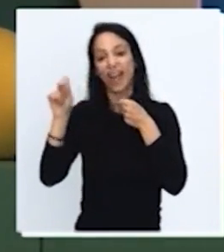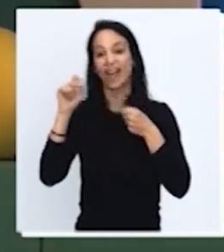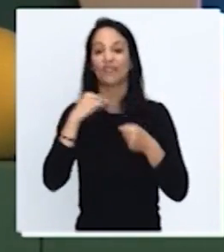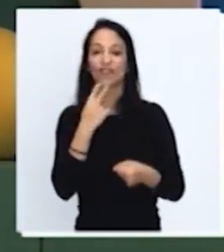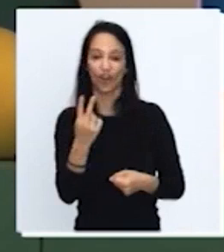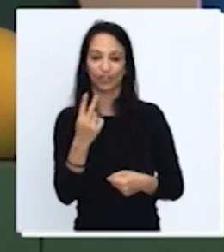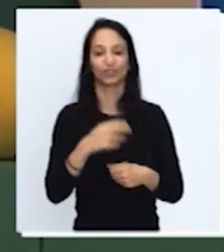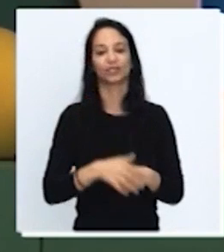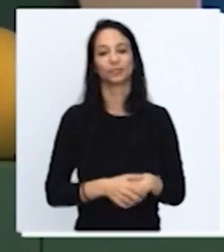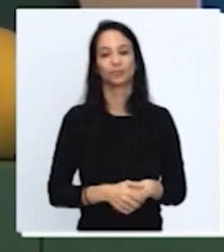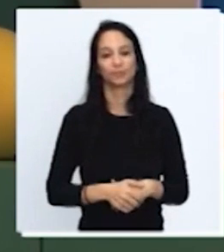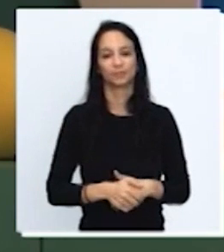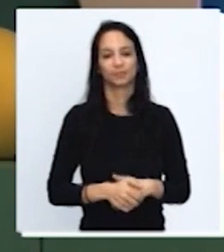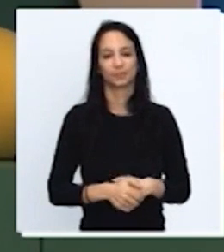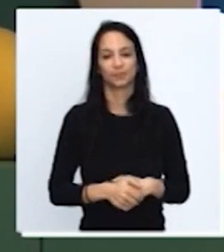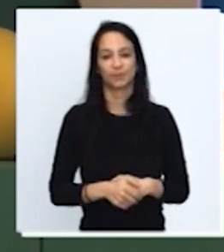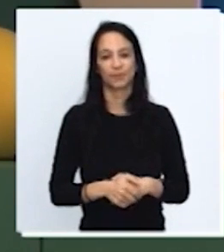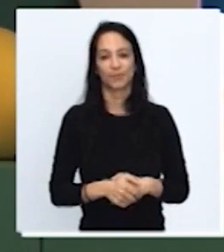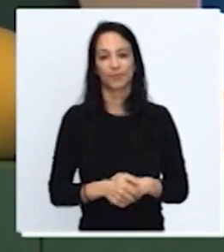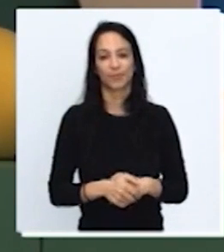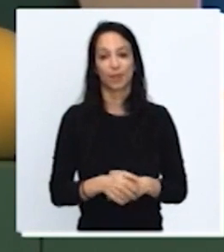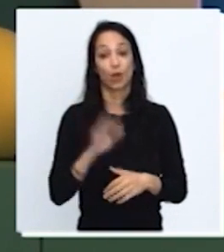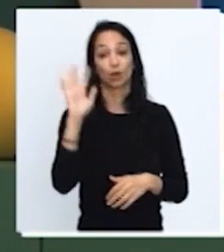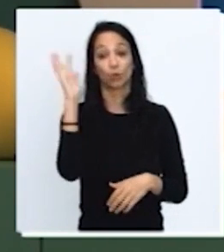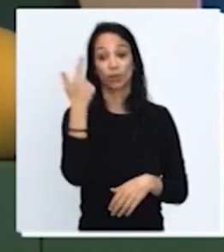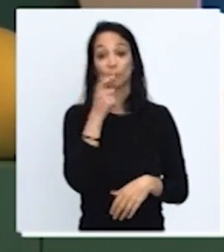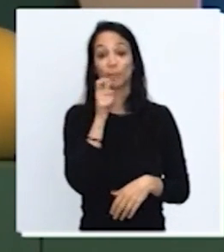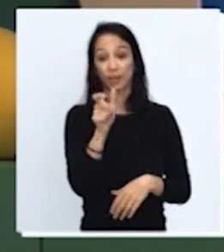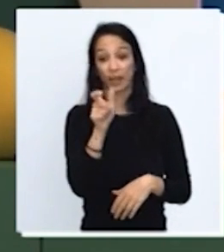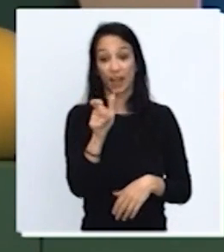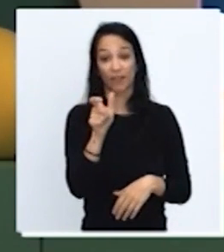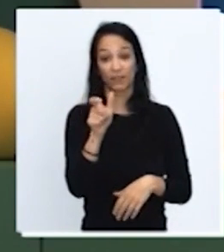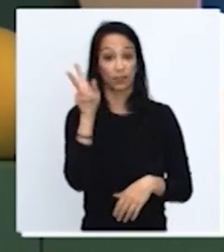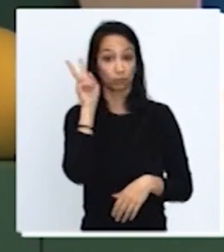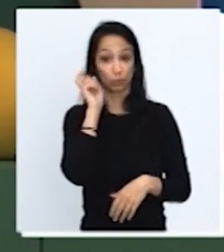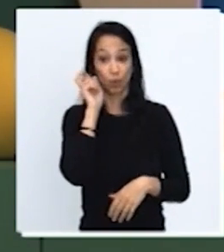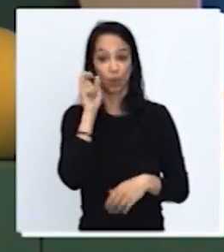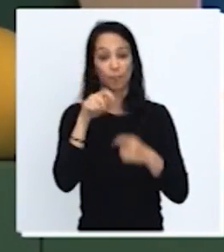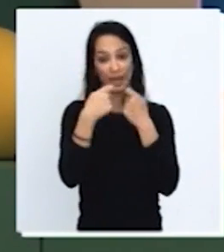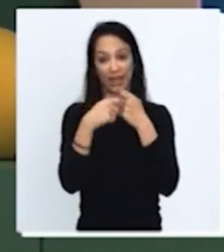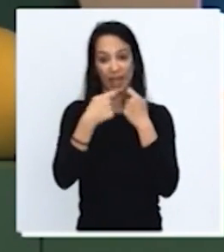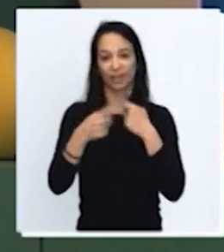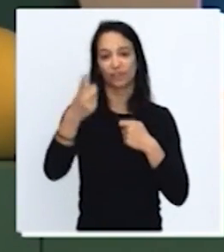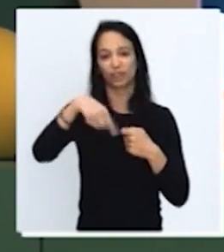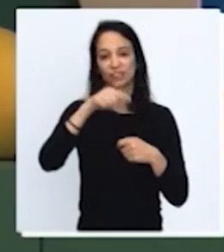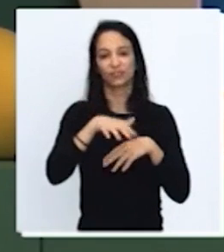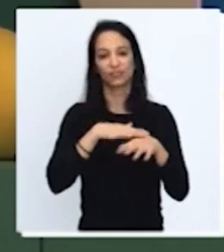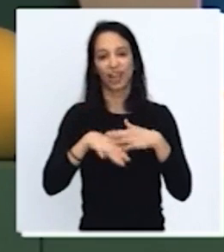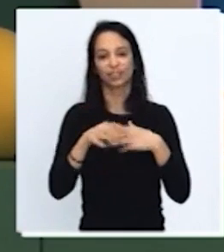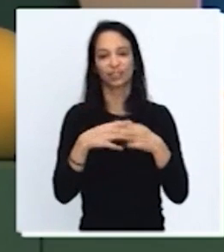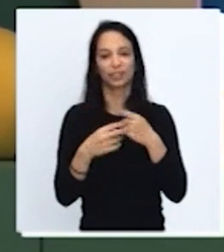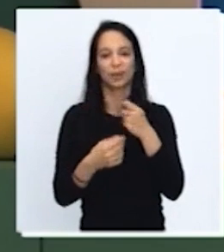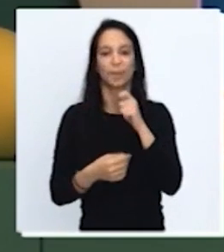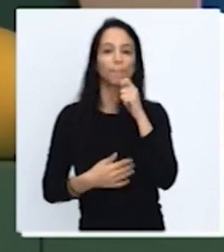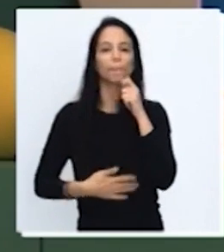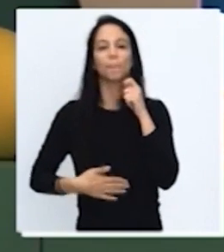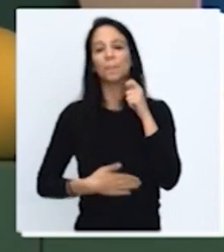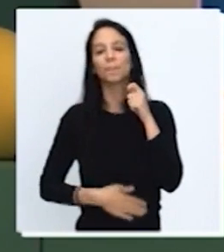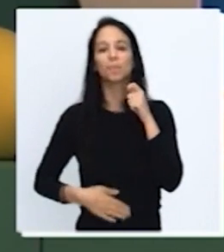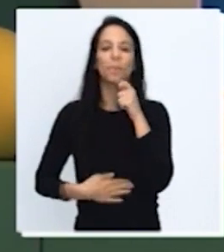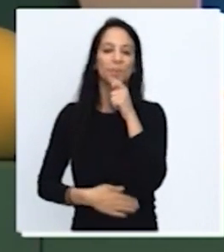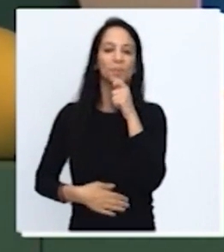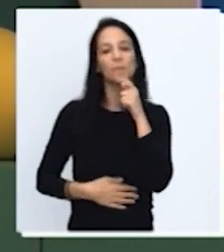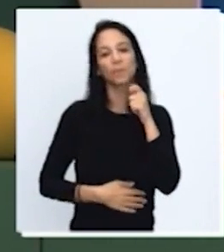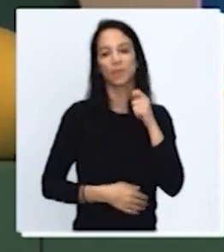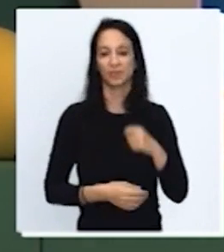dar largas à vossa voz. E quando ouvirem a palavra banana, vão descascar a banana e dizer nham